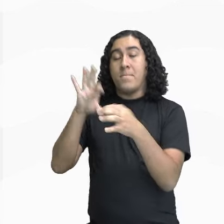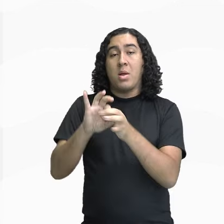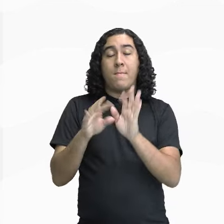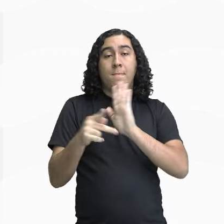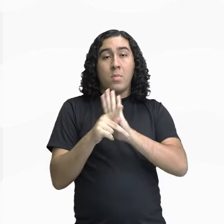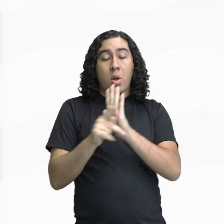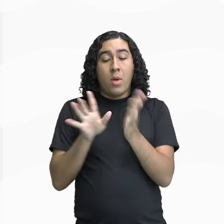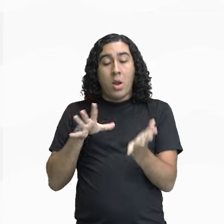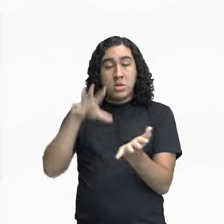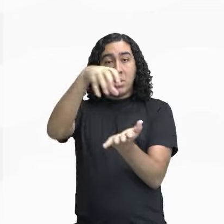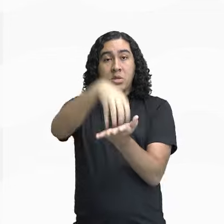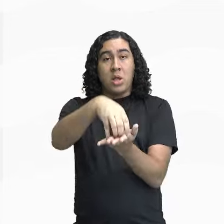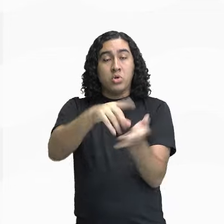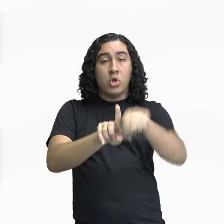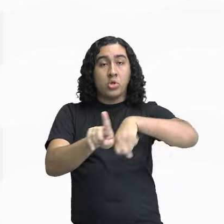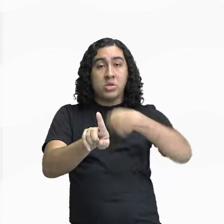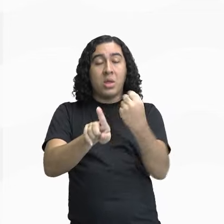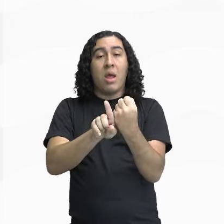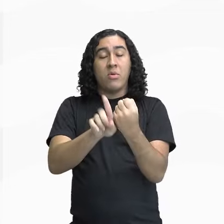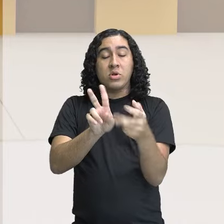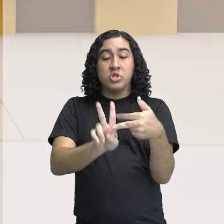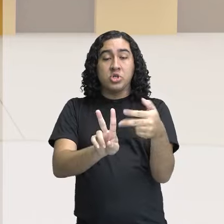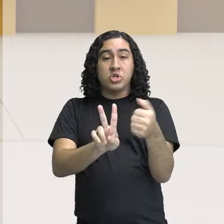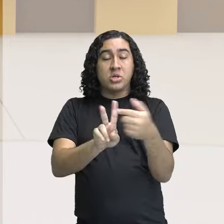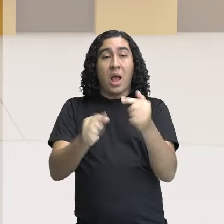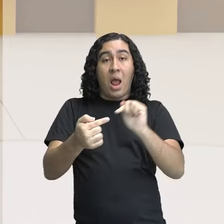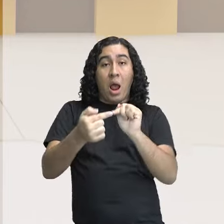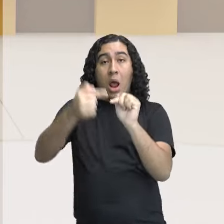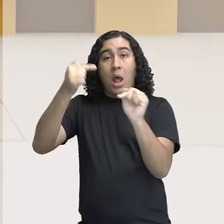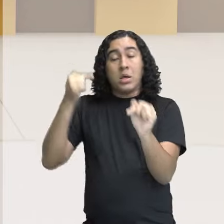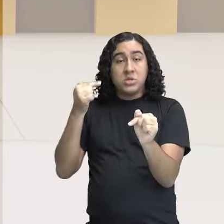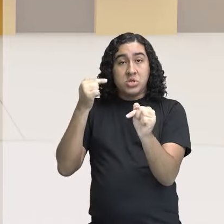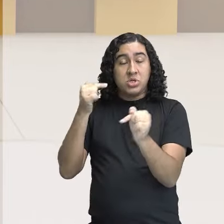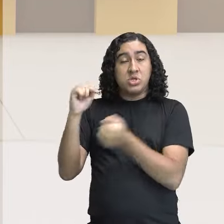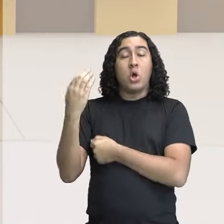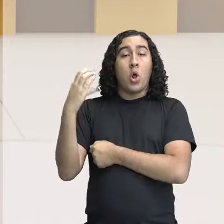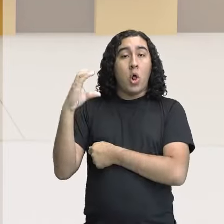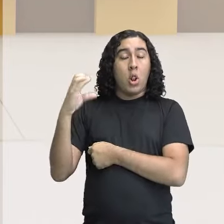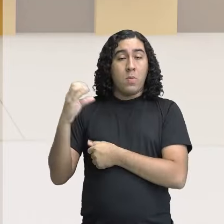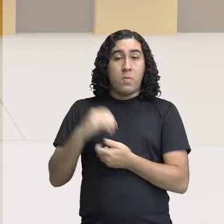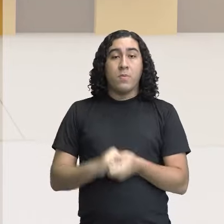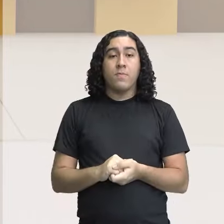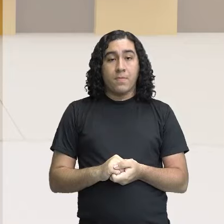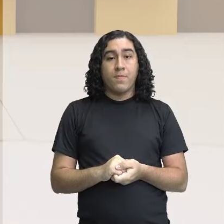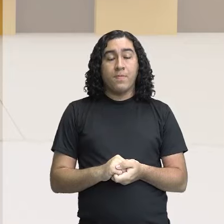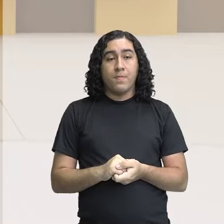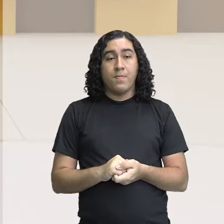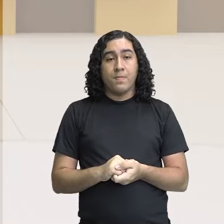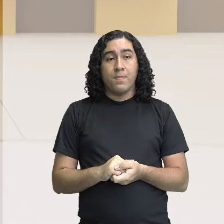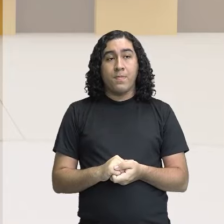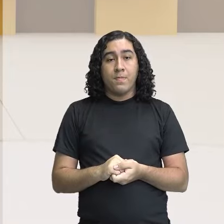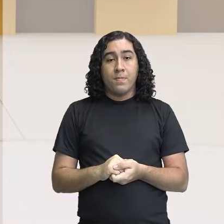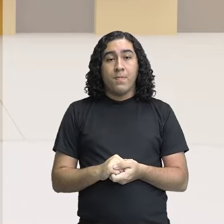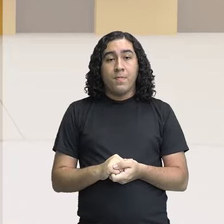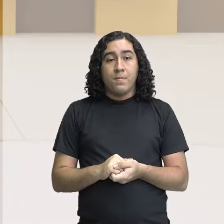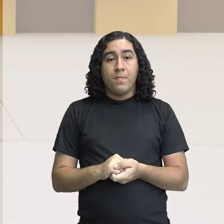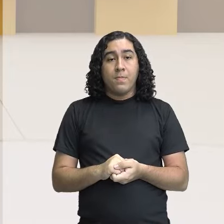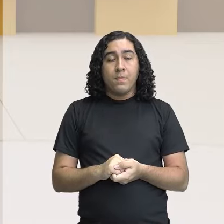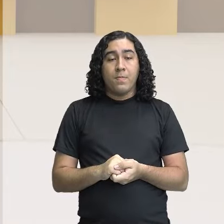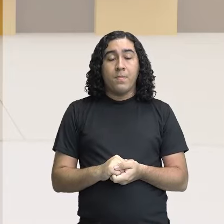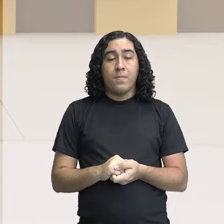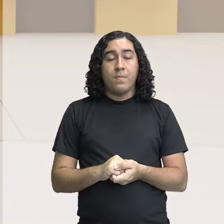sociais indígenas pré-colombianas. Apesar de eles estarem aqui hoje, vivendo ainda,